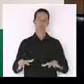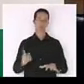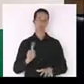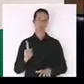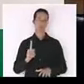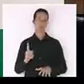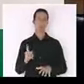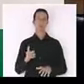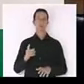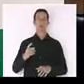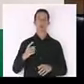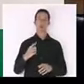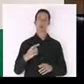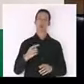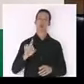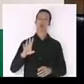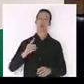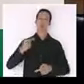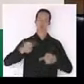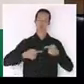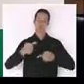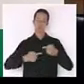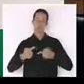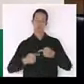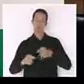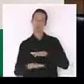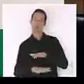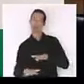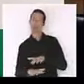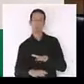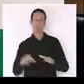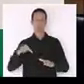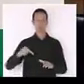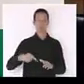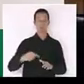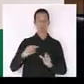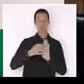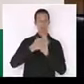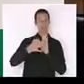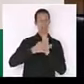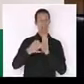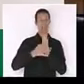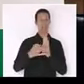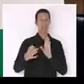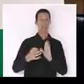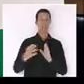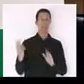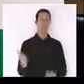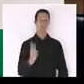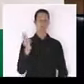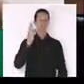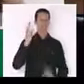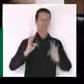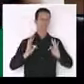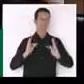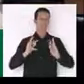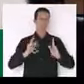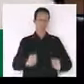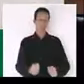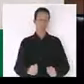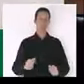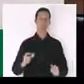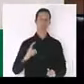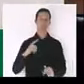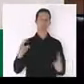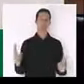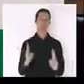ideias que valem. E aqui todos os 40 deputados têm o mesmo valor. Eu confesso que na minha vida, com